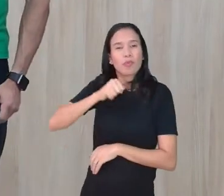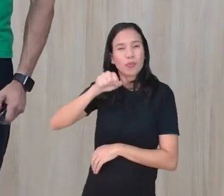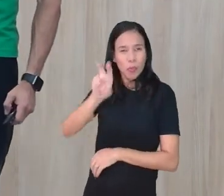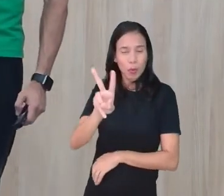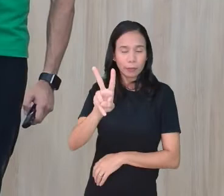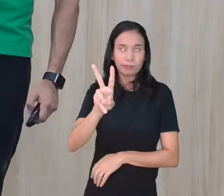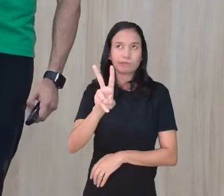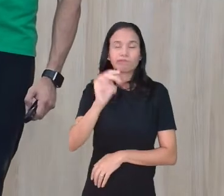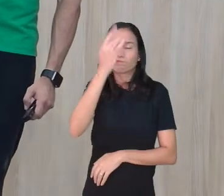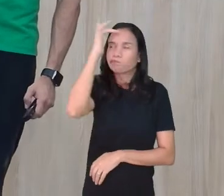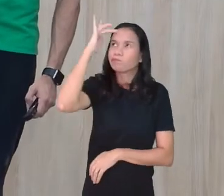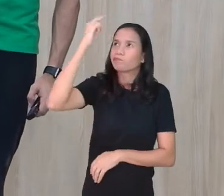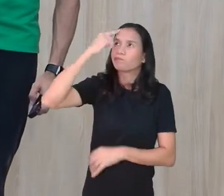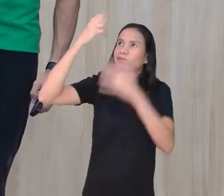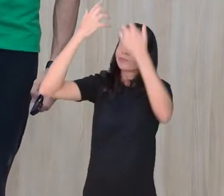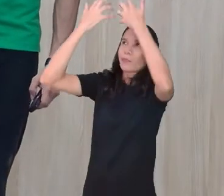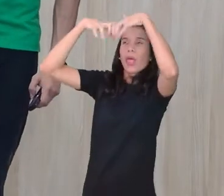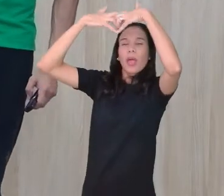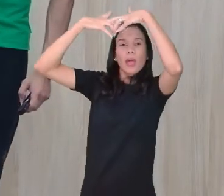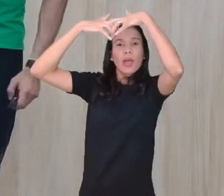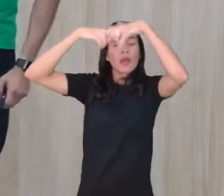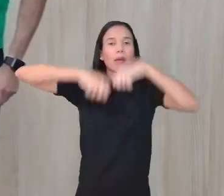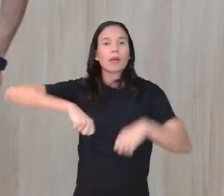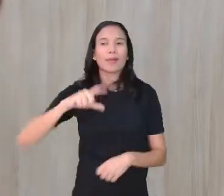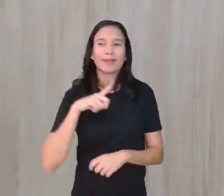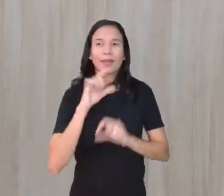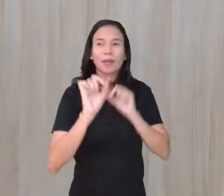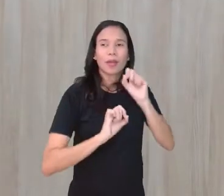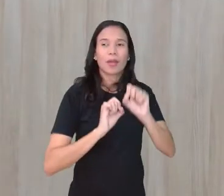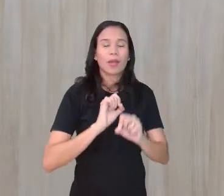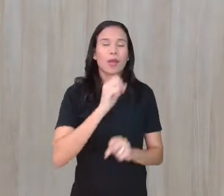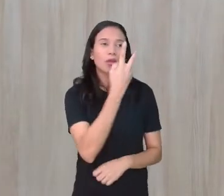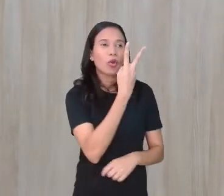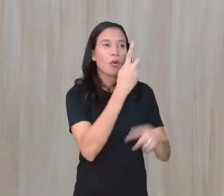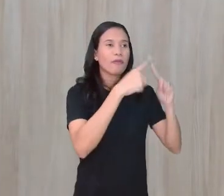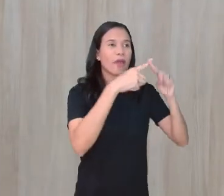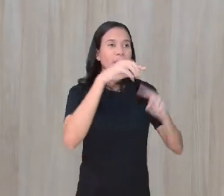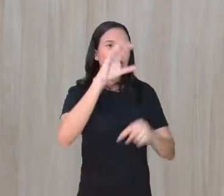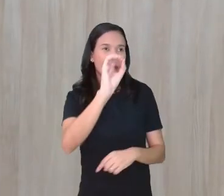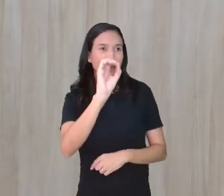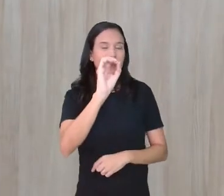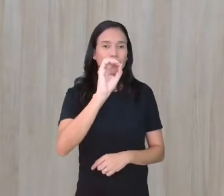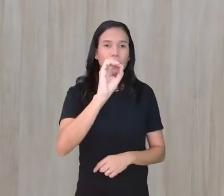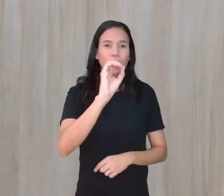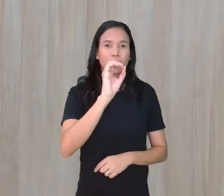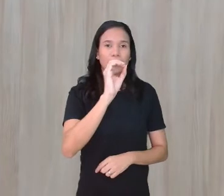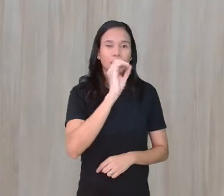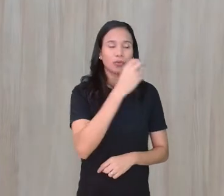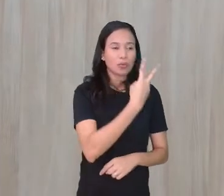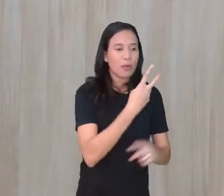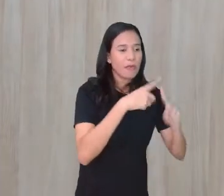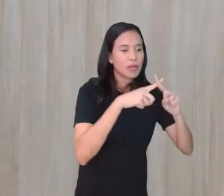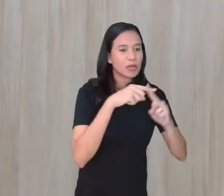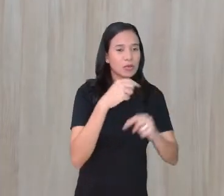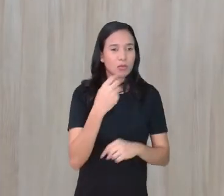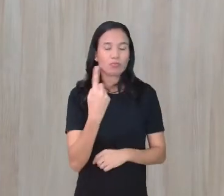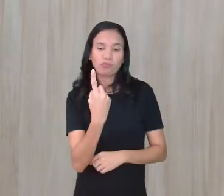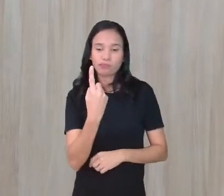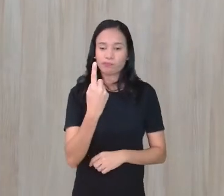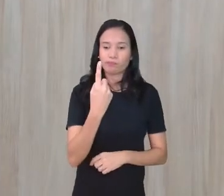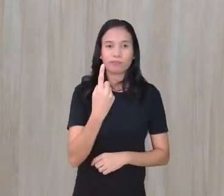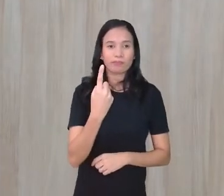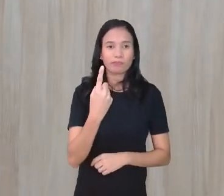que quando você escrever a tabuada do 2, vai estar lá 2 vezes 0 é 0. 2 vezes